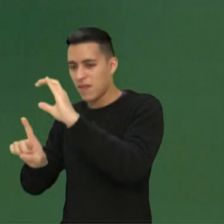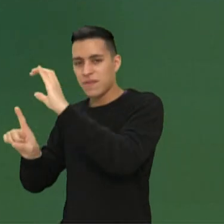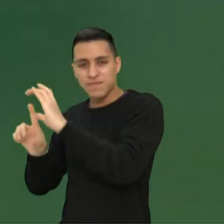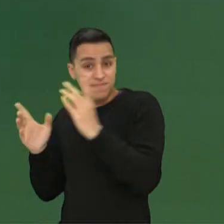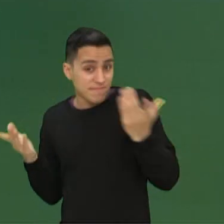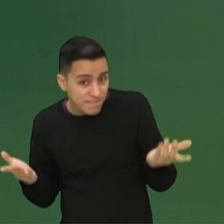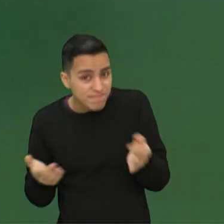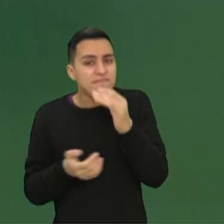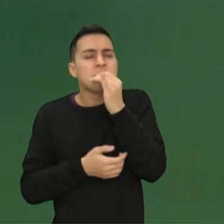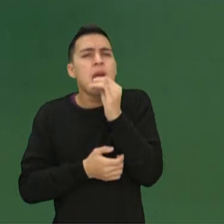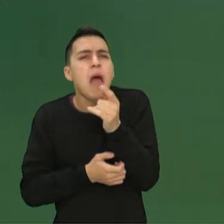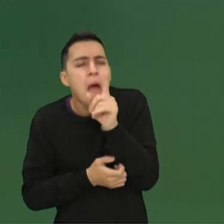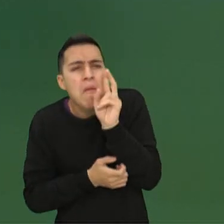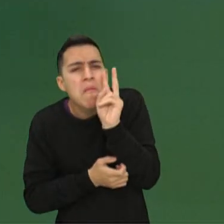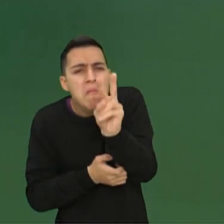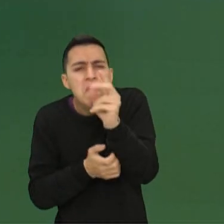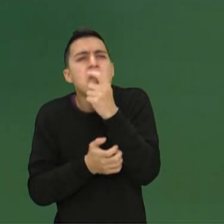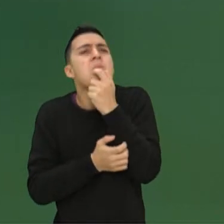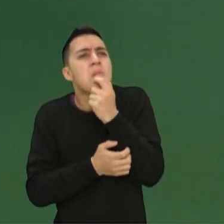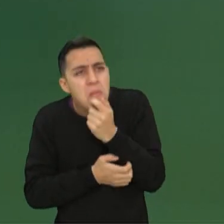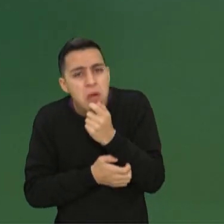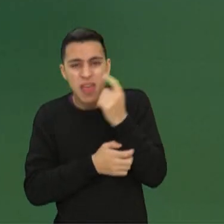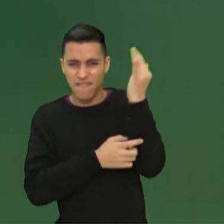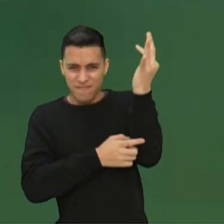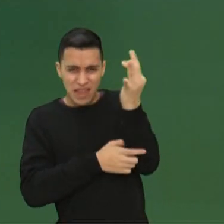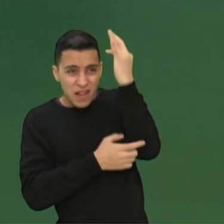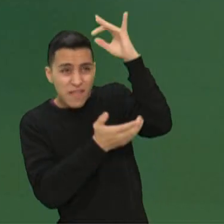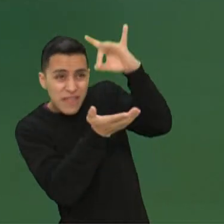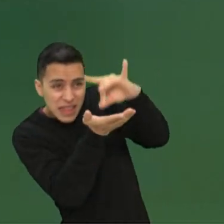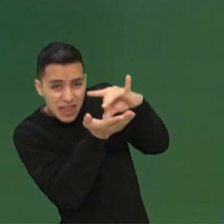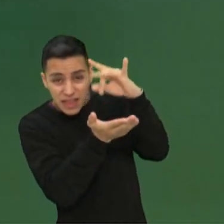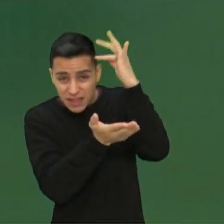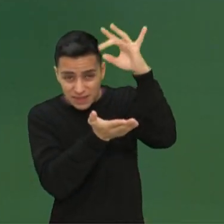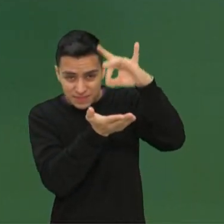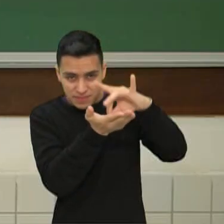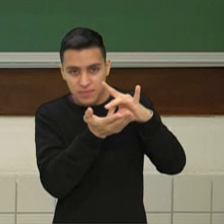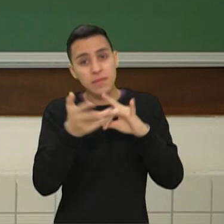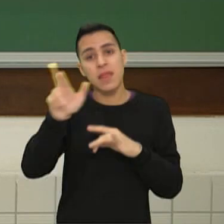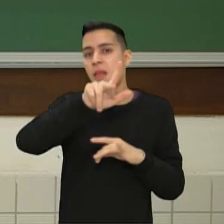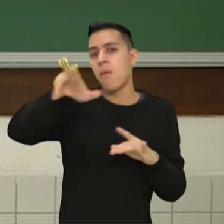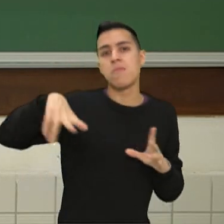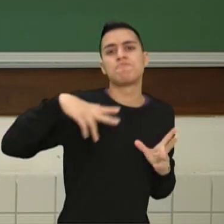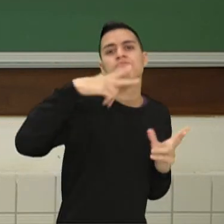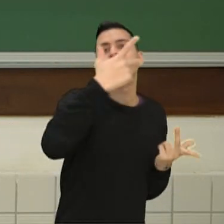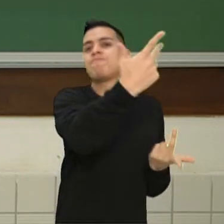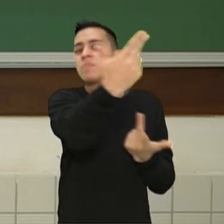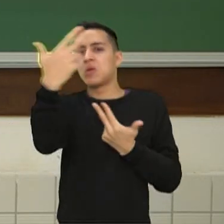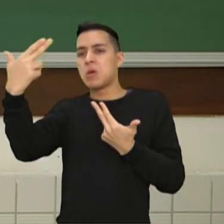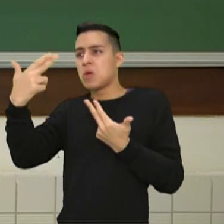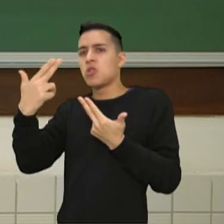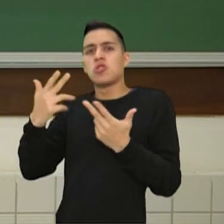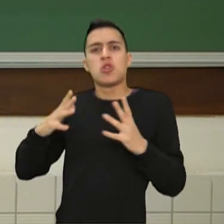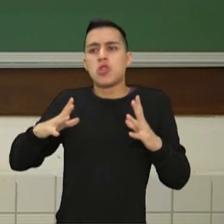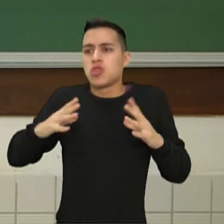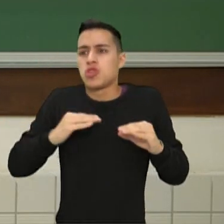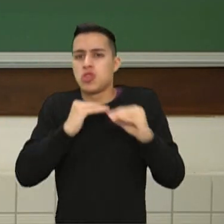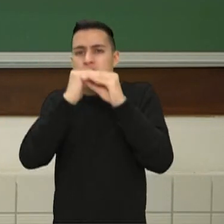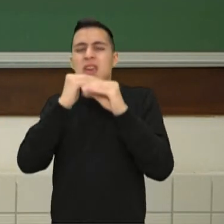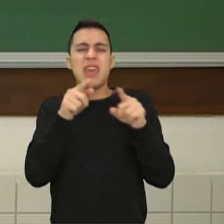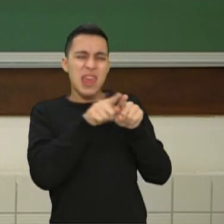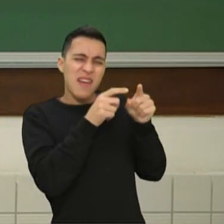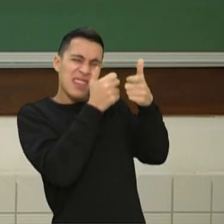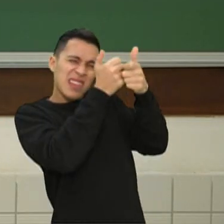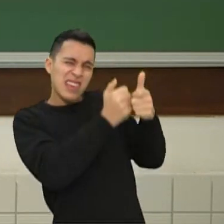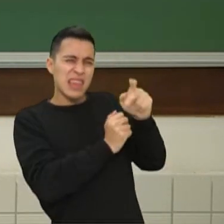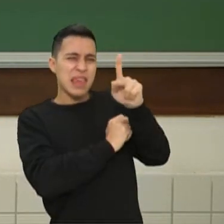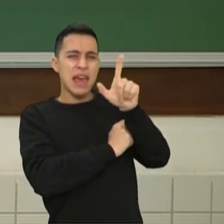nós enxergamos como ideia, aquilo que a filosofia coloca como verdade, não é algo universal, absoluto, né, como queria o Platão